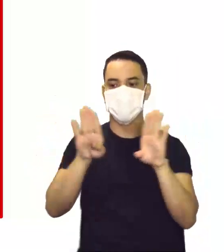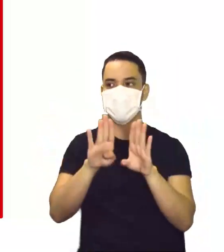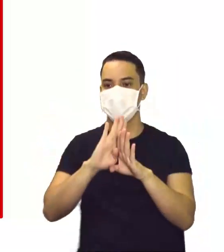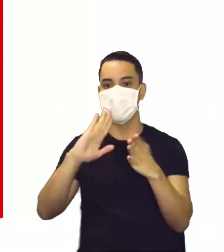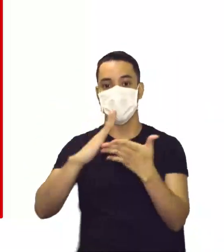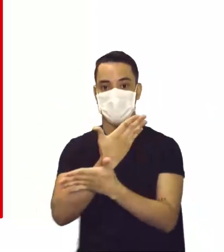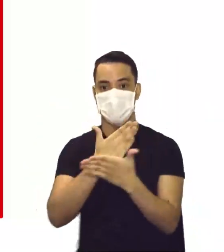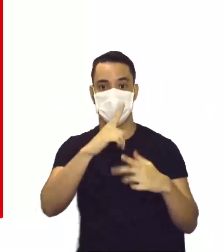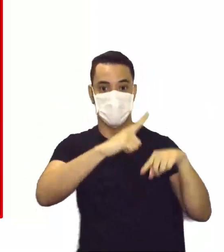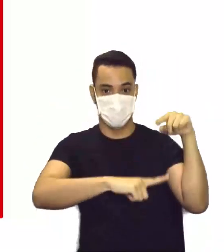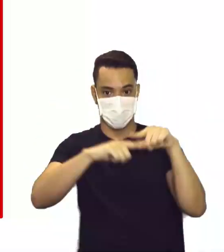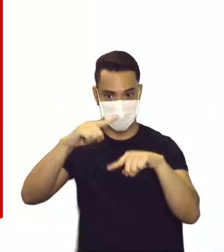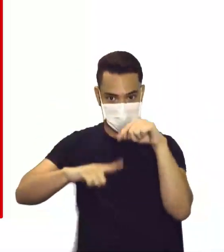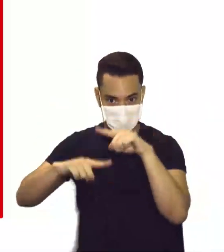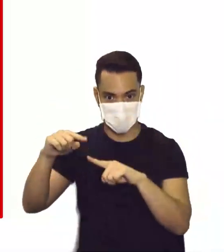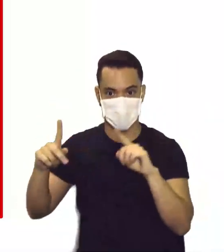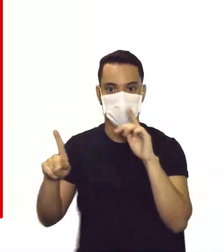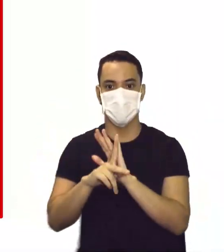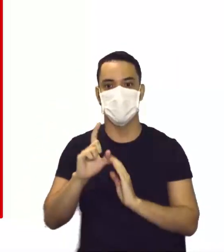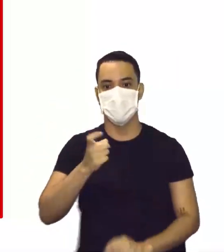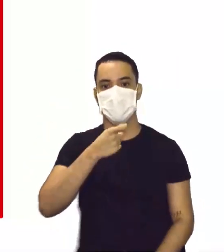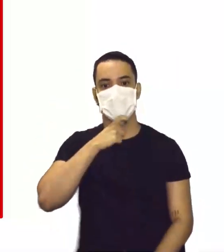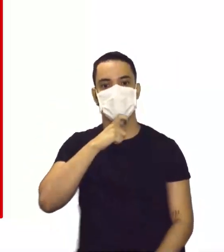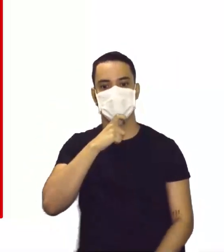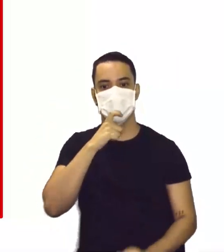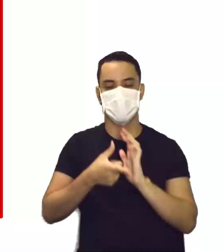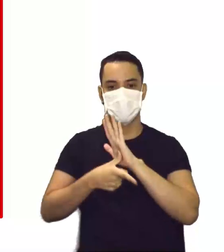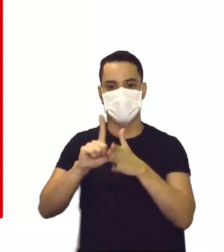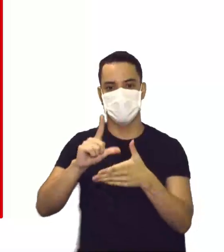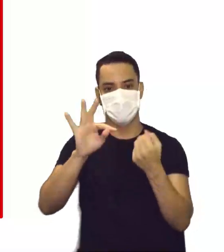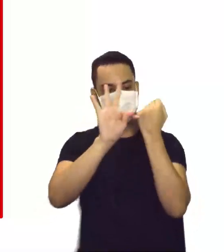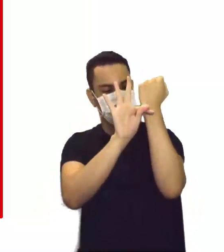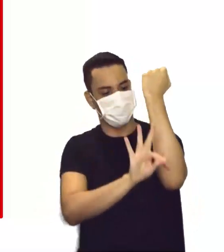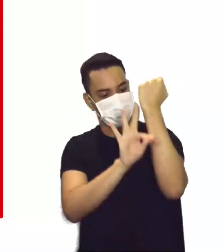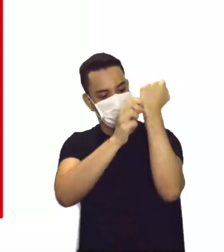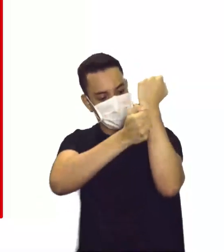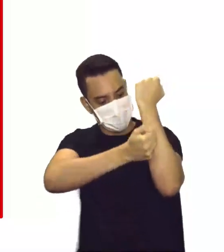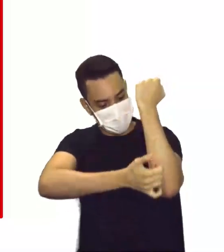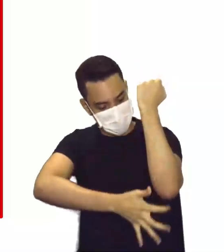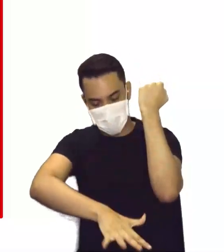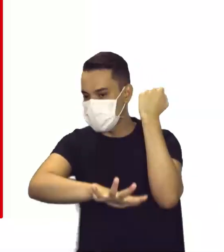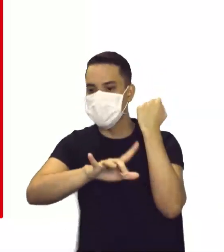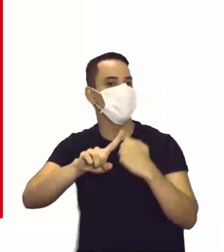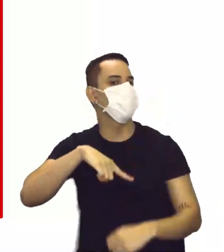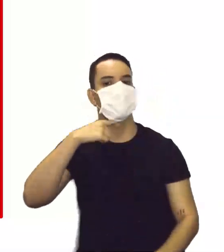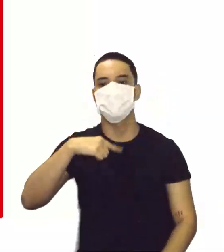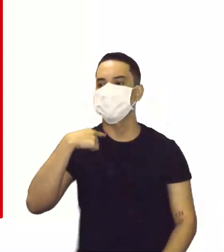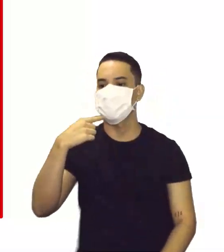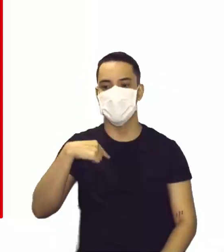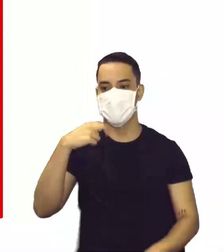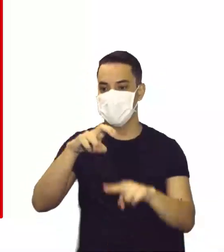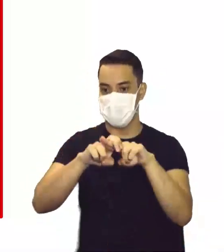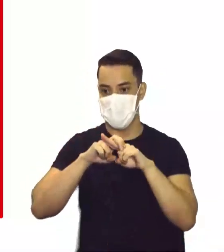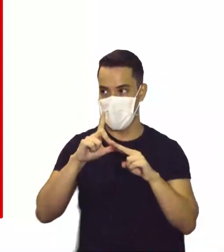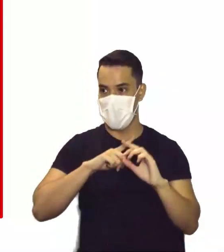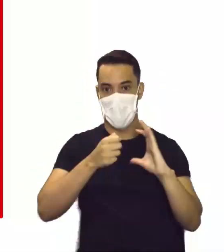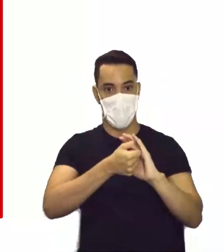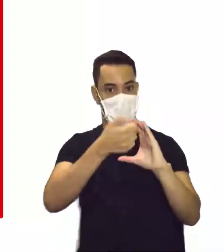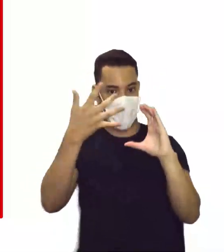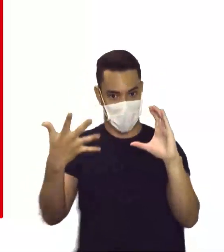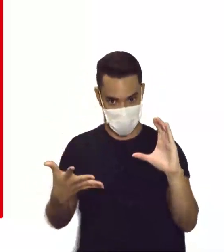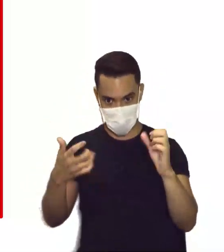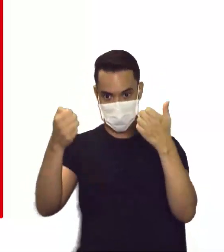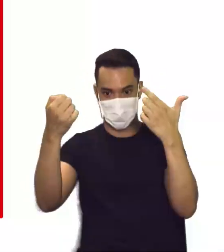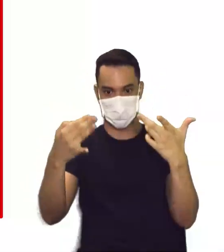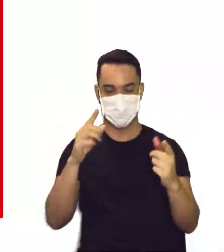alguns materiais, quando resfriados, como eu falei para vocês, a baixas temperaturas adquirem uma característica chamada